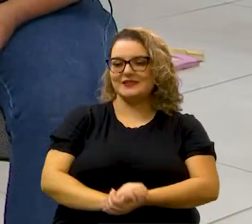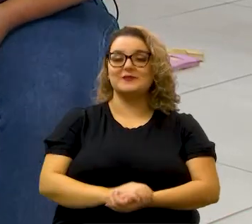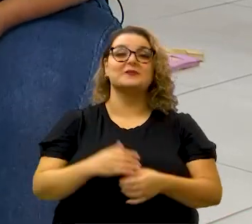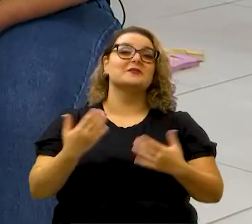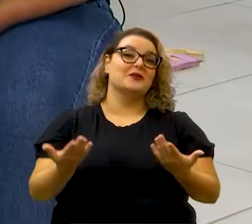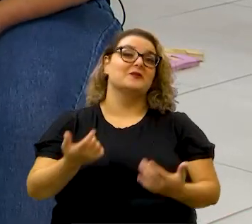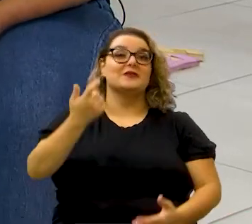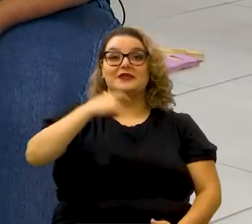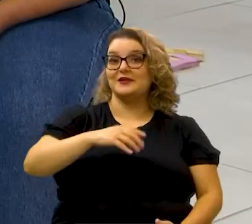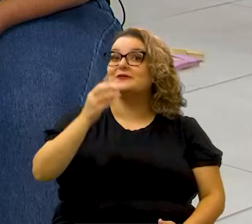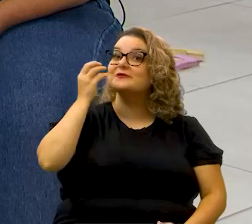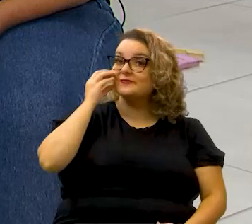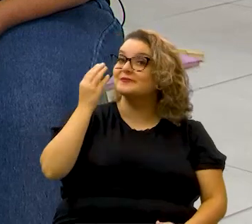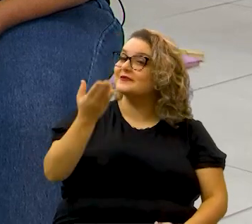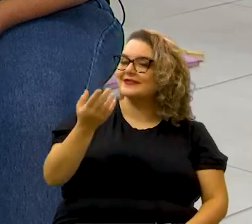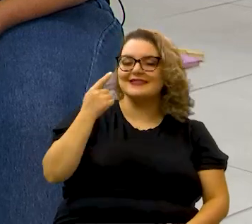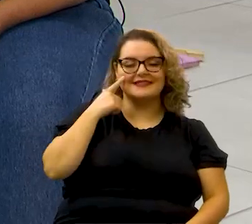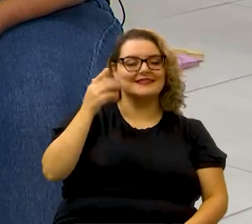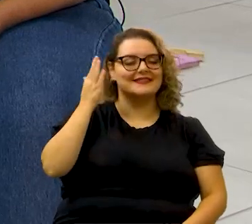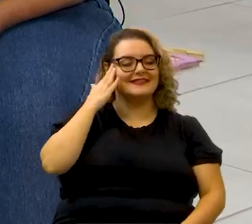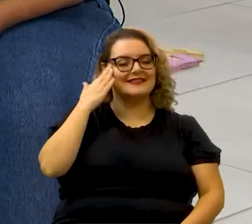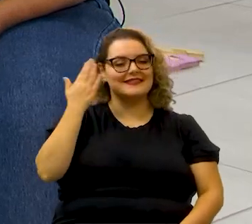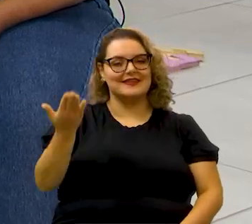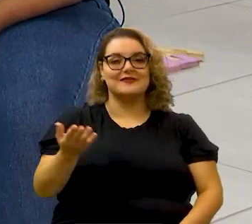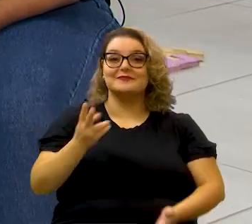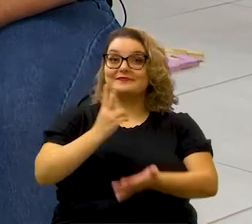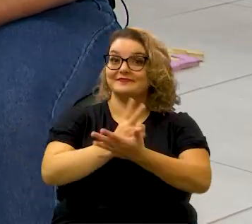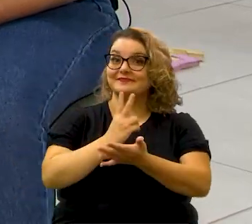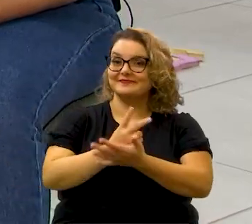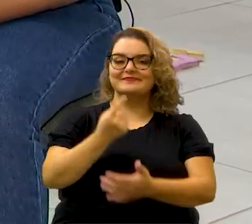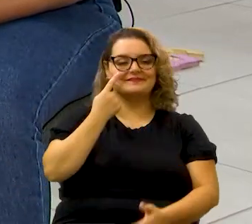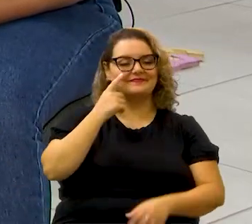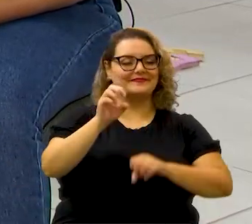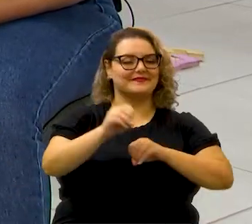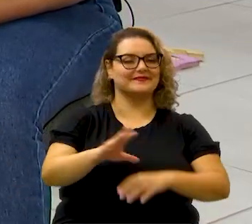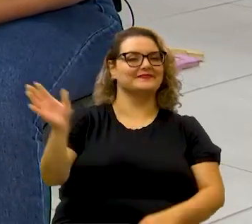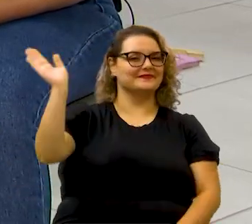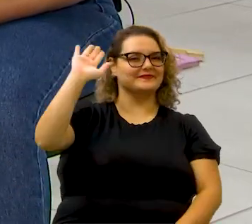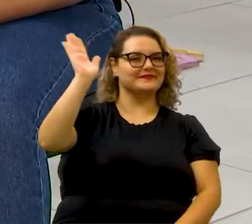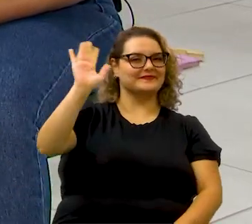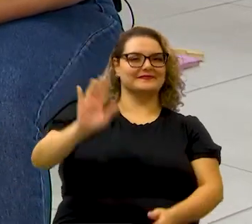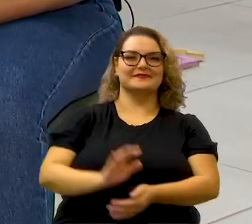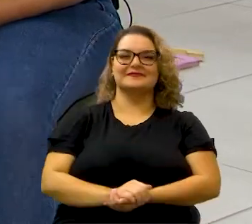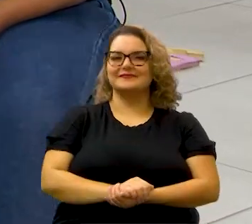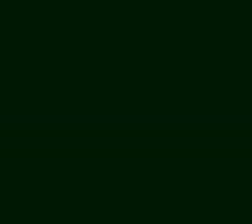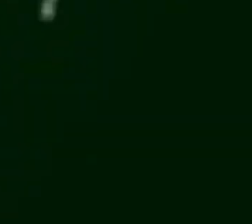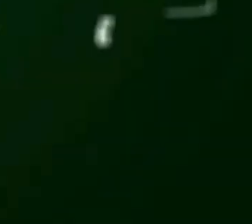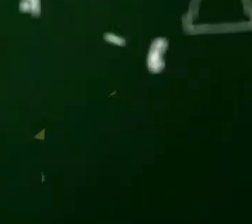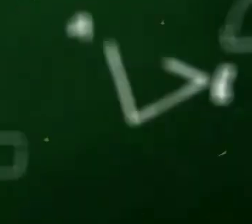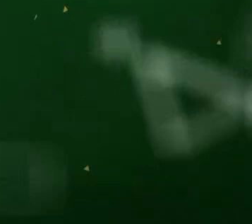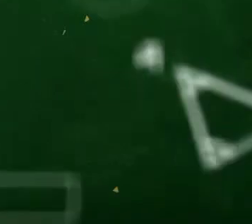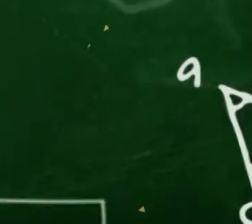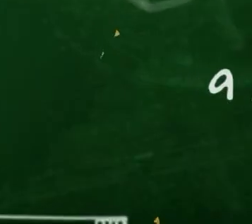agradeço. Bom, pessoal, eu sou o André Aranha e você, claro que já sabe, né? Estou sempre, de olho na educação. Tchau!